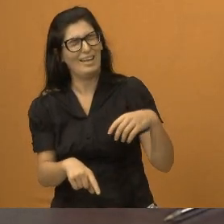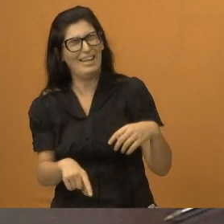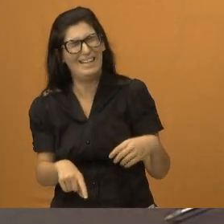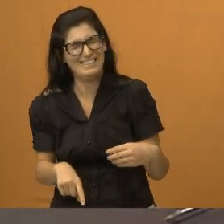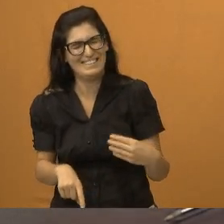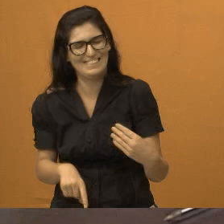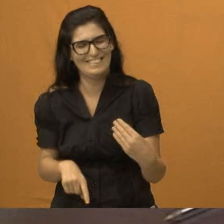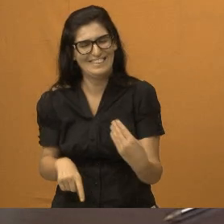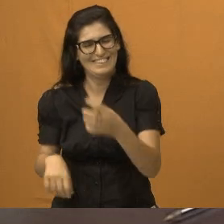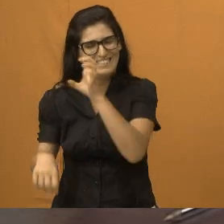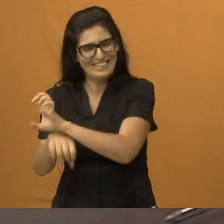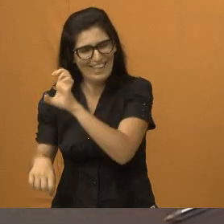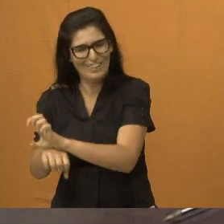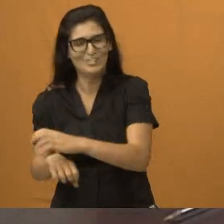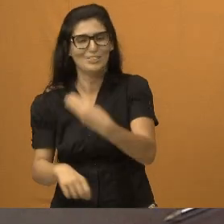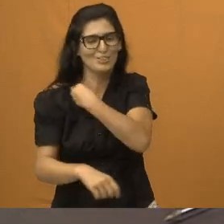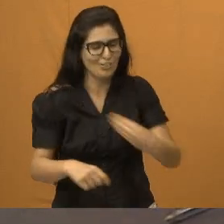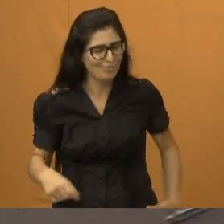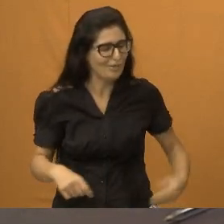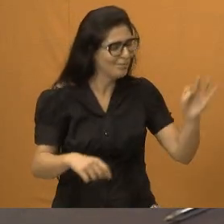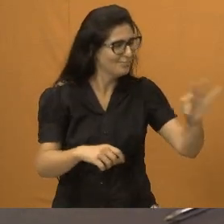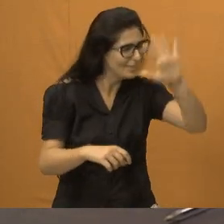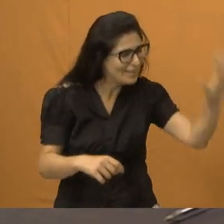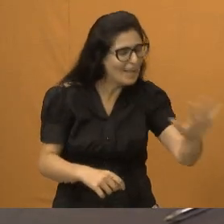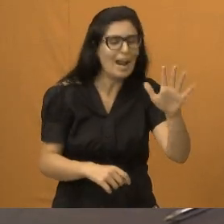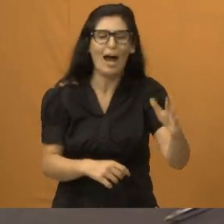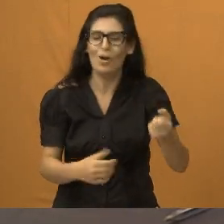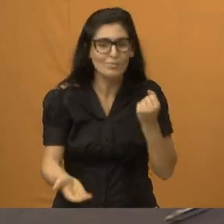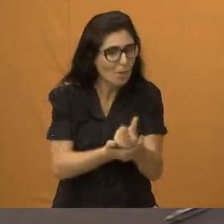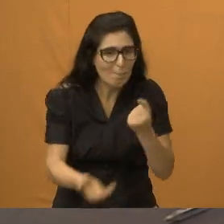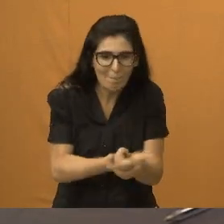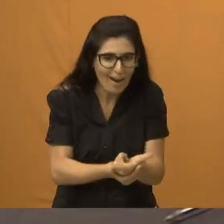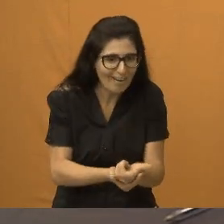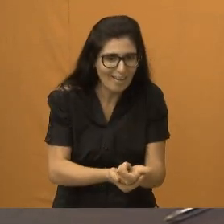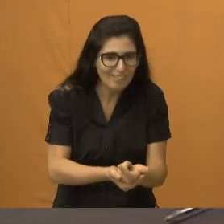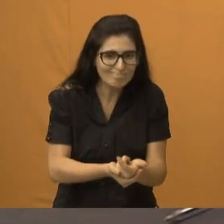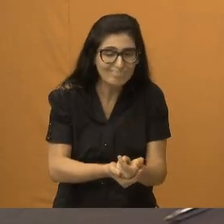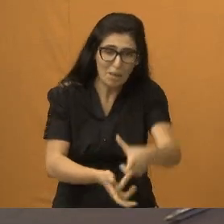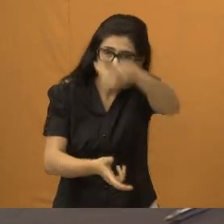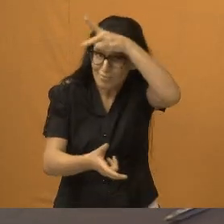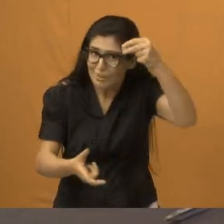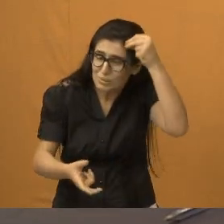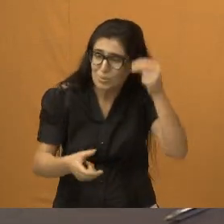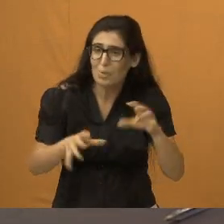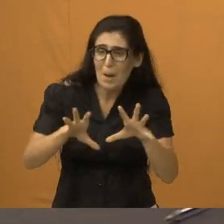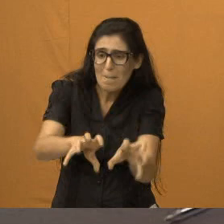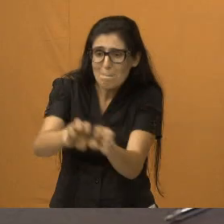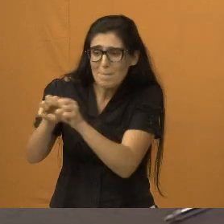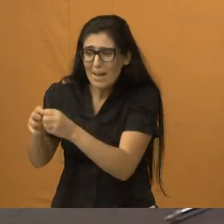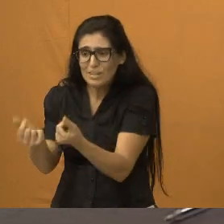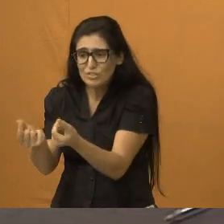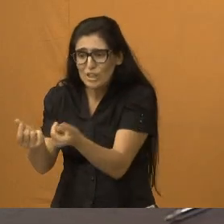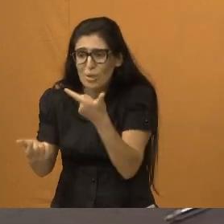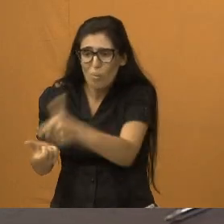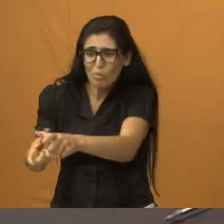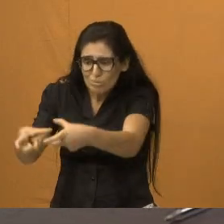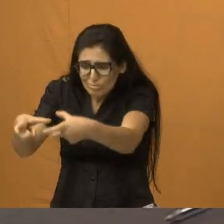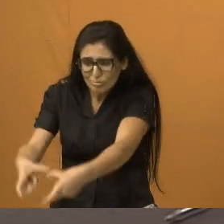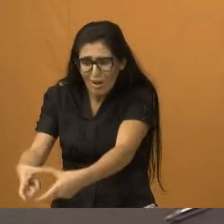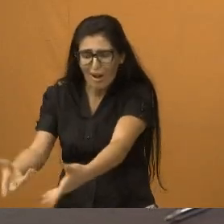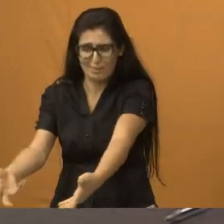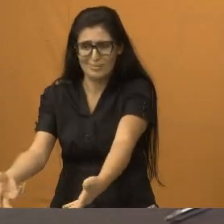vezes, na maioria das vezes, não cumprir. Aí sai dinheiro do caixa. Isso, né? Perfeito, perfeita colocação. Então é isso.